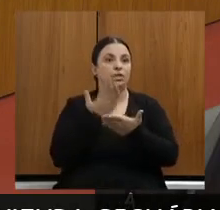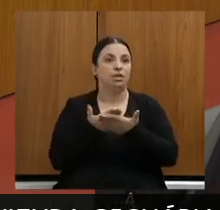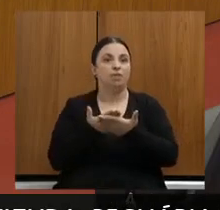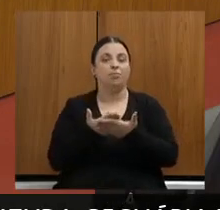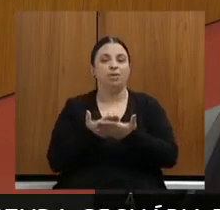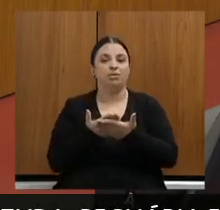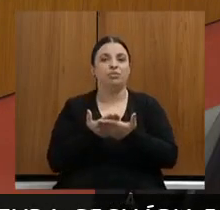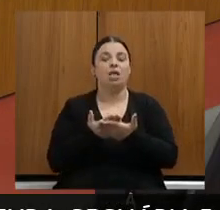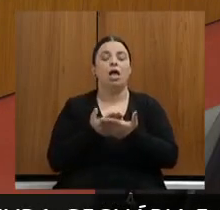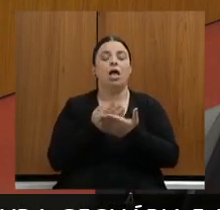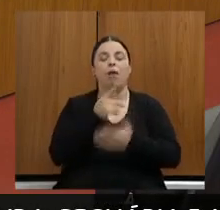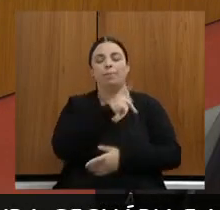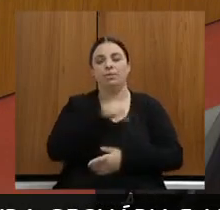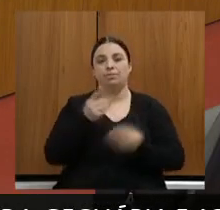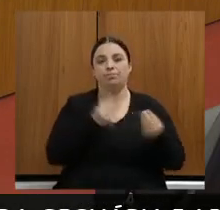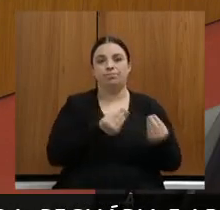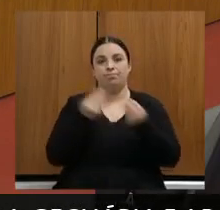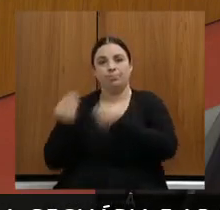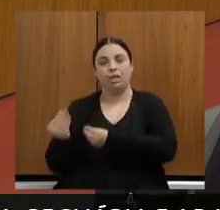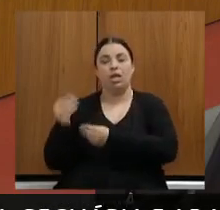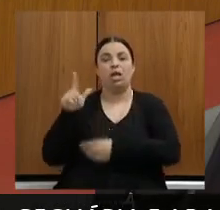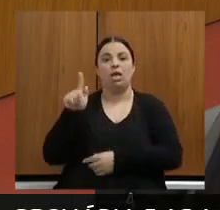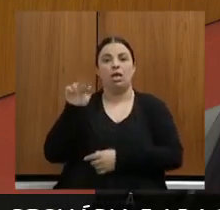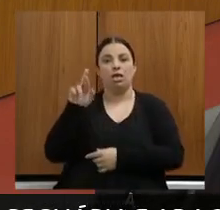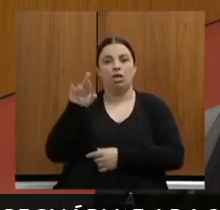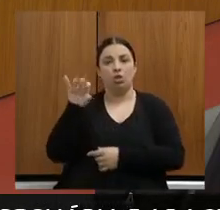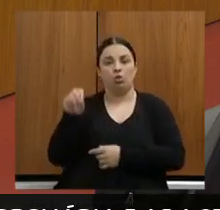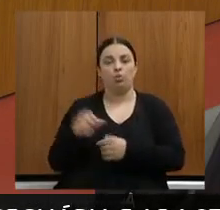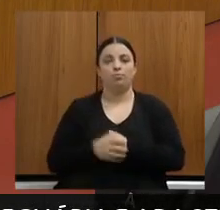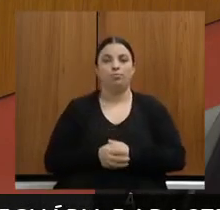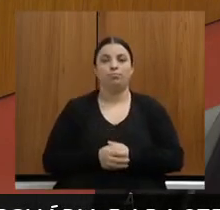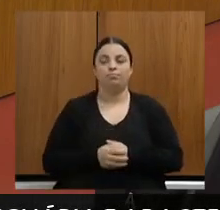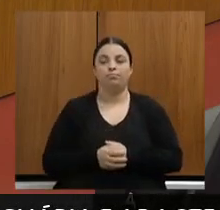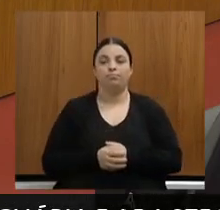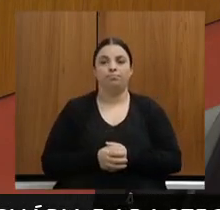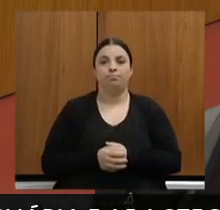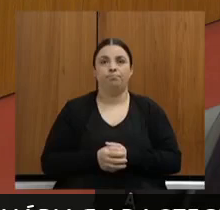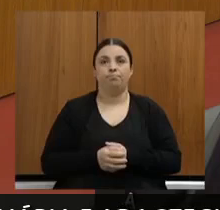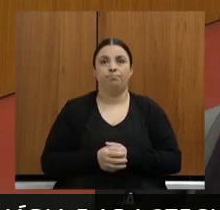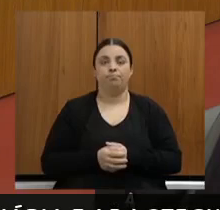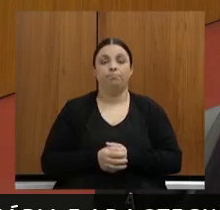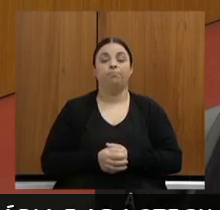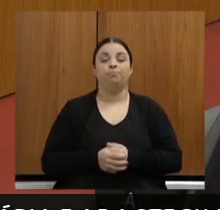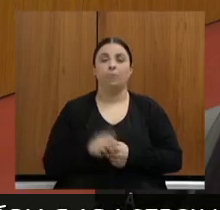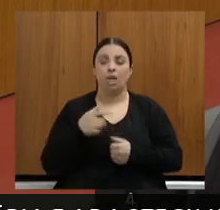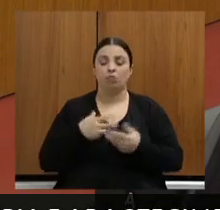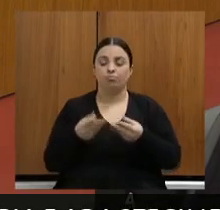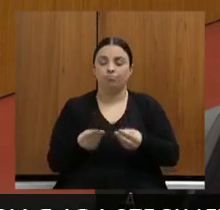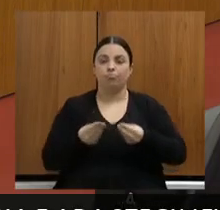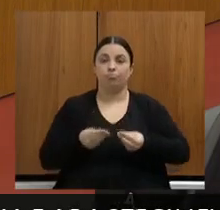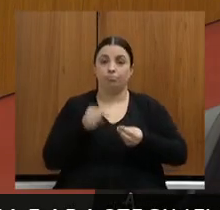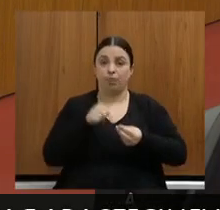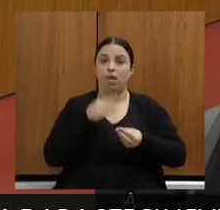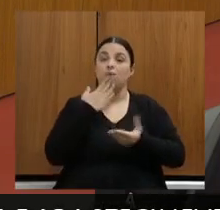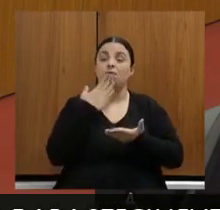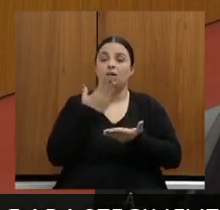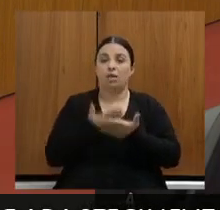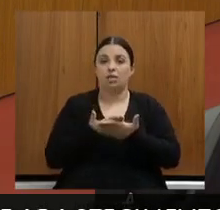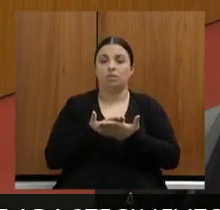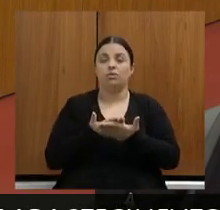presidência ao Deputado delegado a Lilo e em minhas mãos também